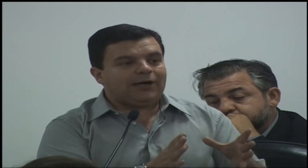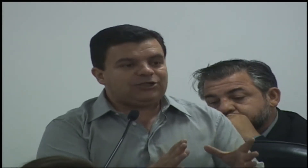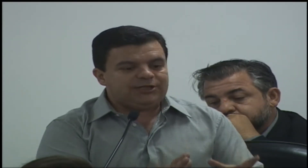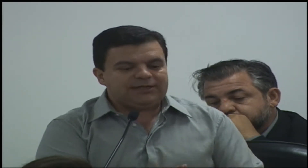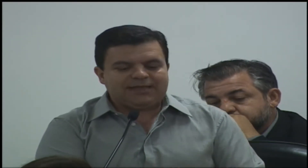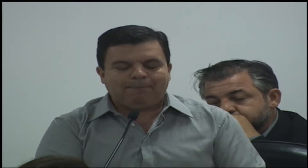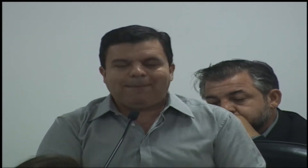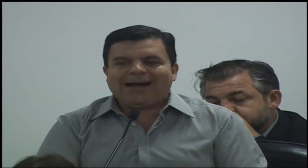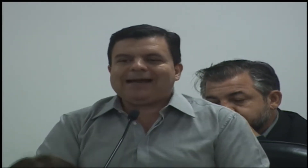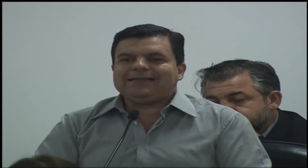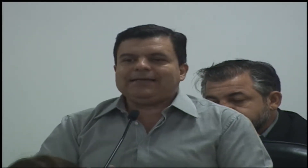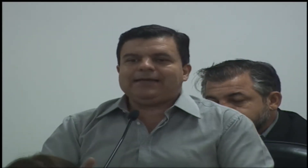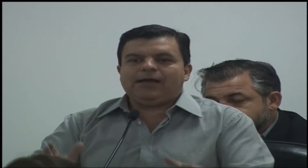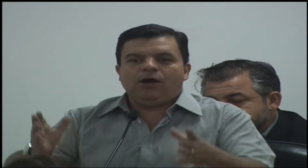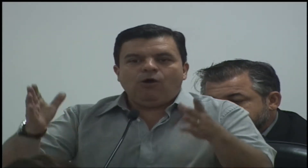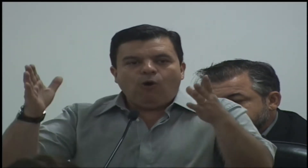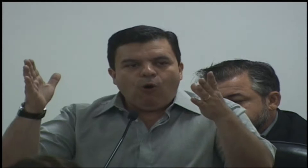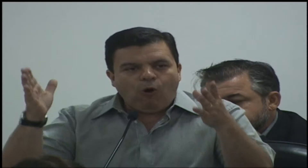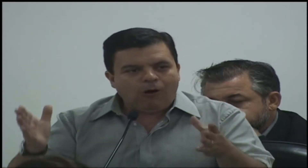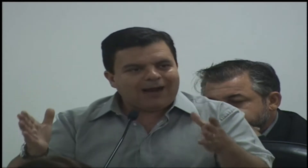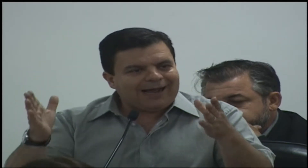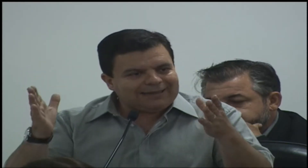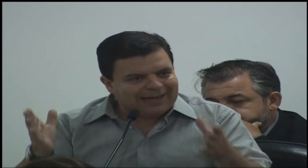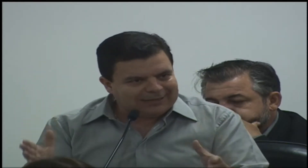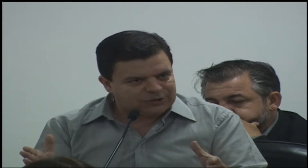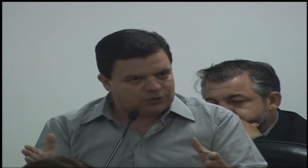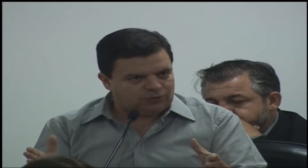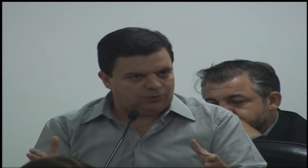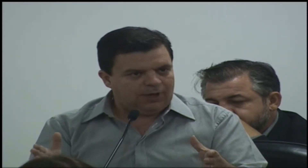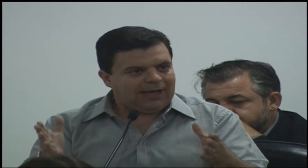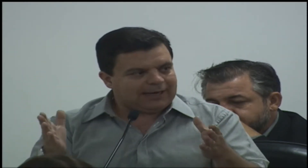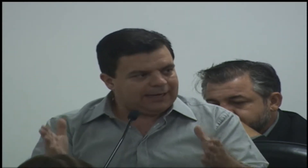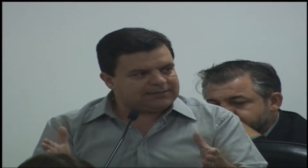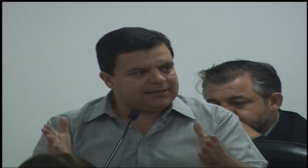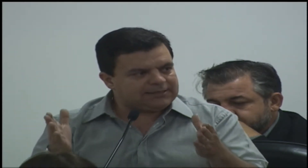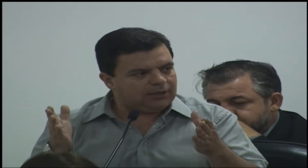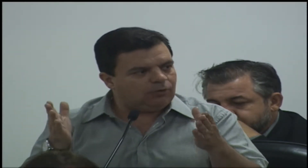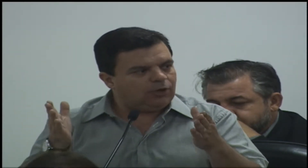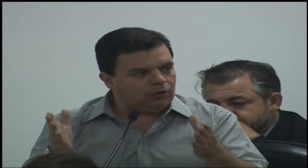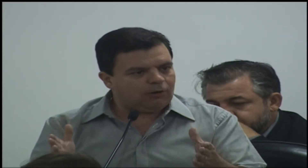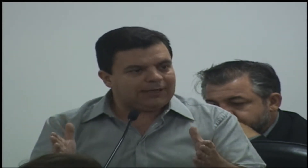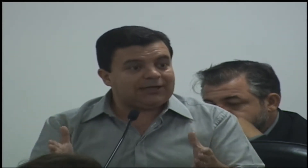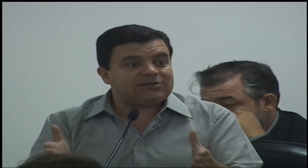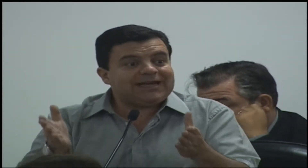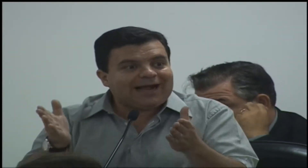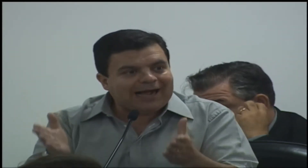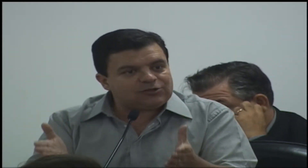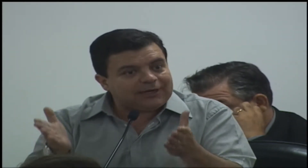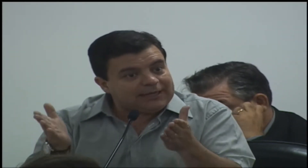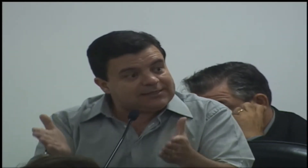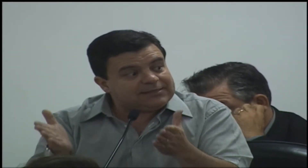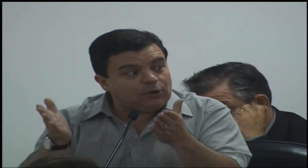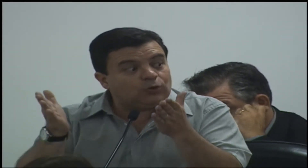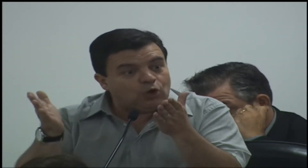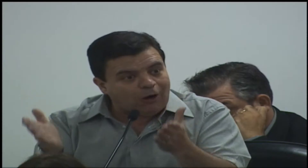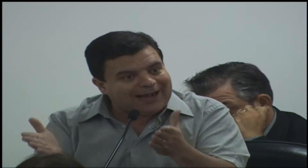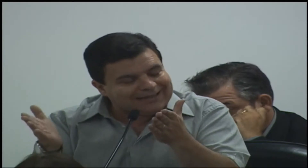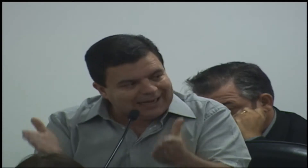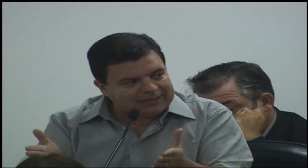no cadastro. E se não for, que o executivo venha a público e diga, olha, nós vamos